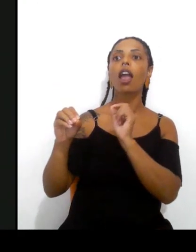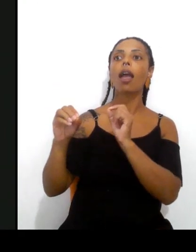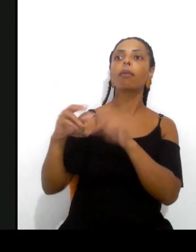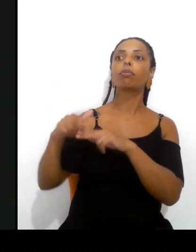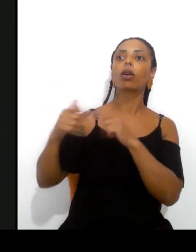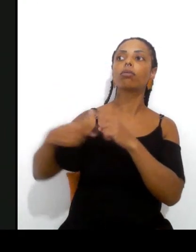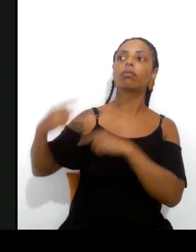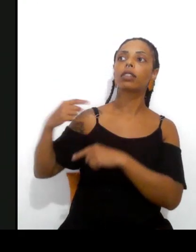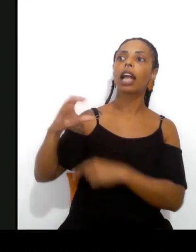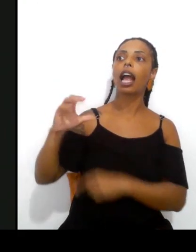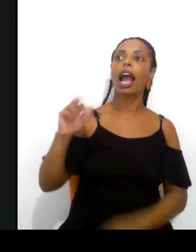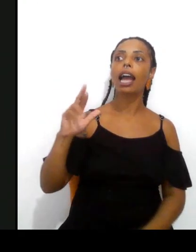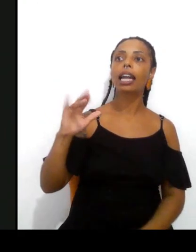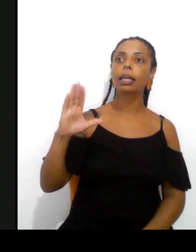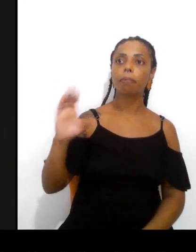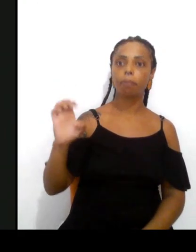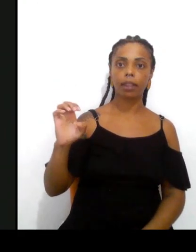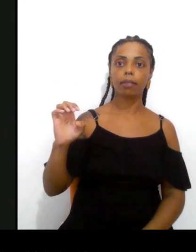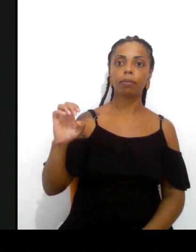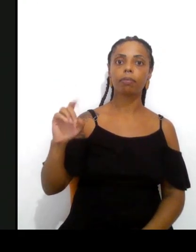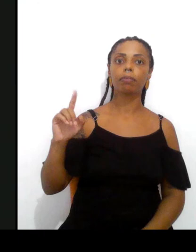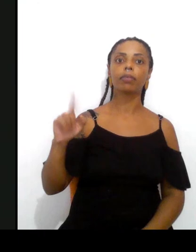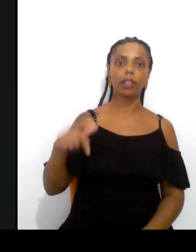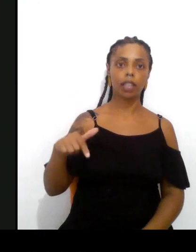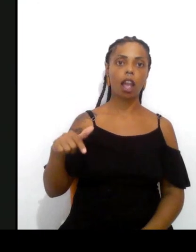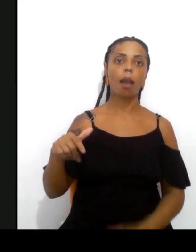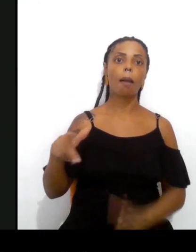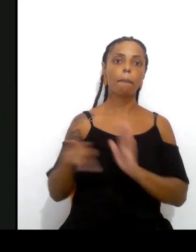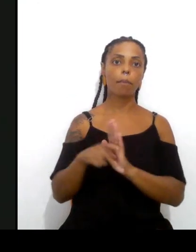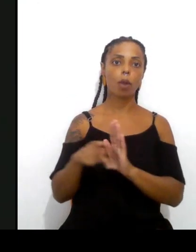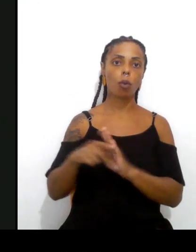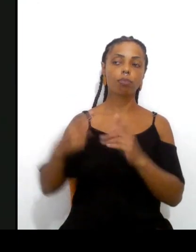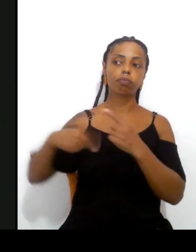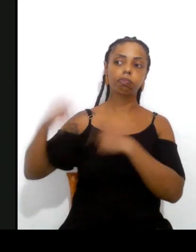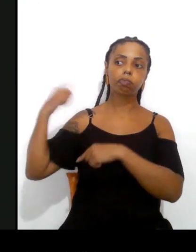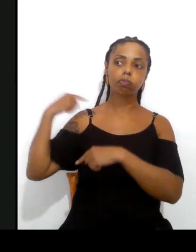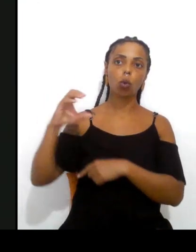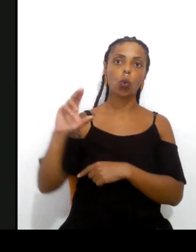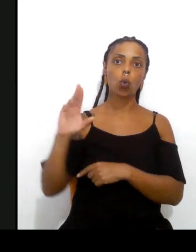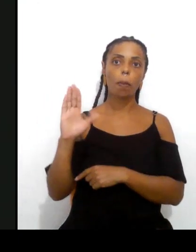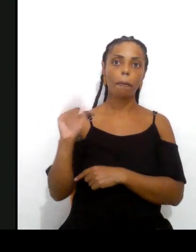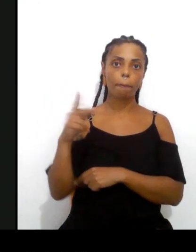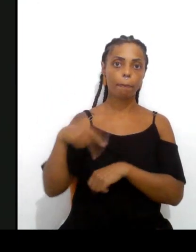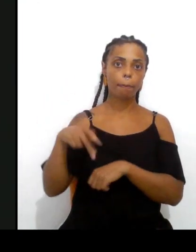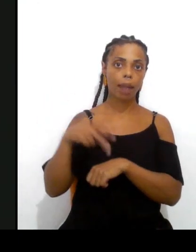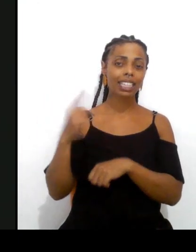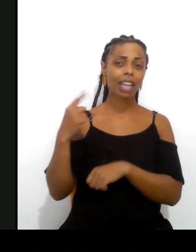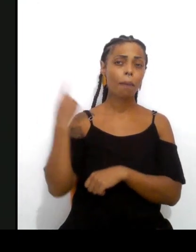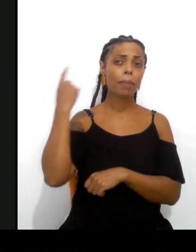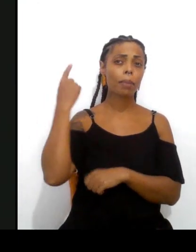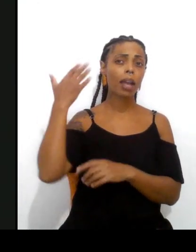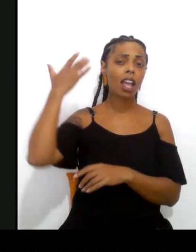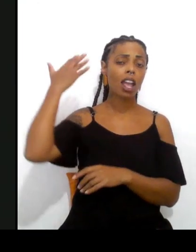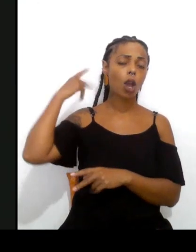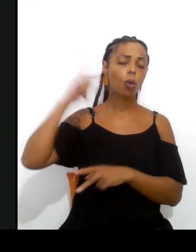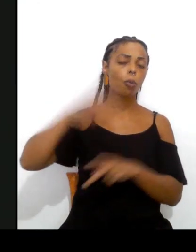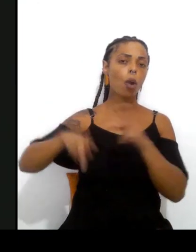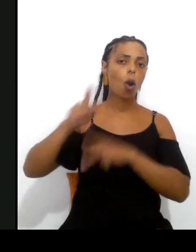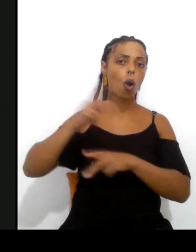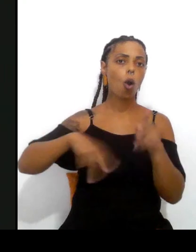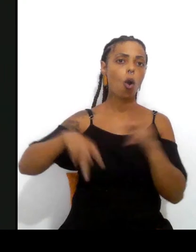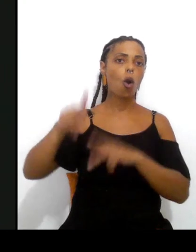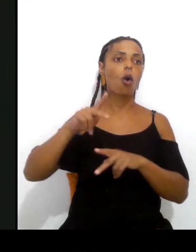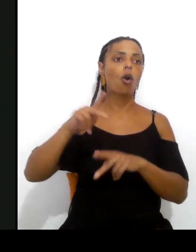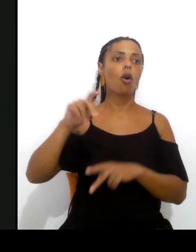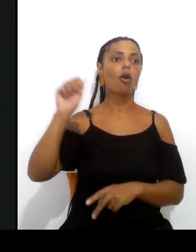uma etnia originária de Cuba que foi um dos primeiros povos das Américas a